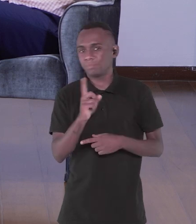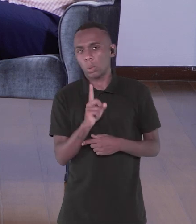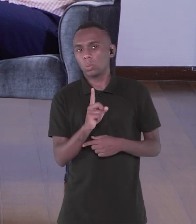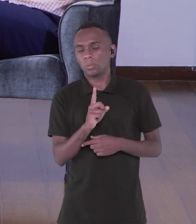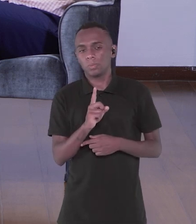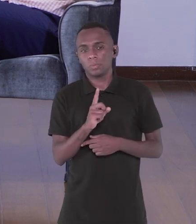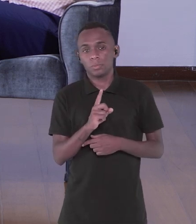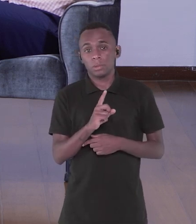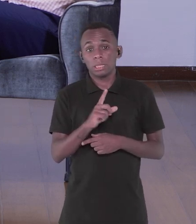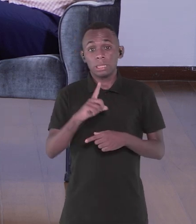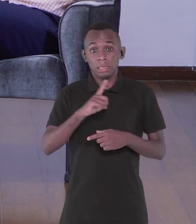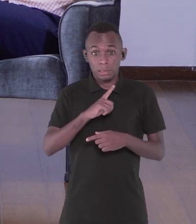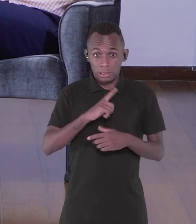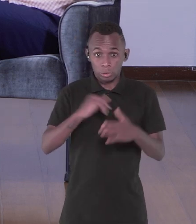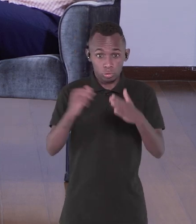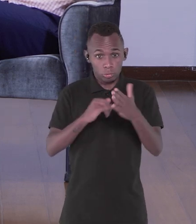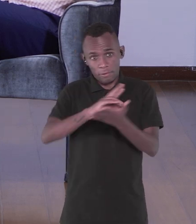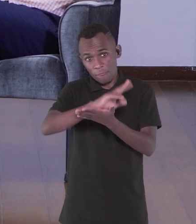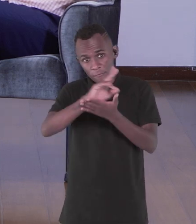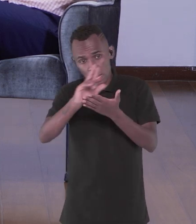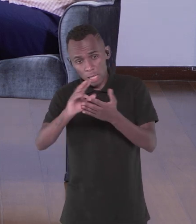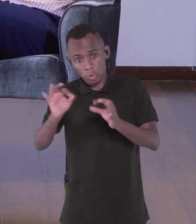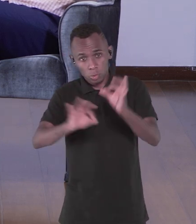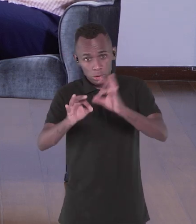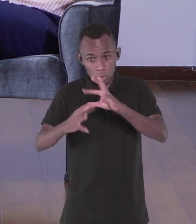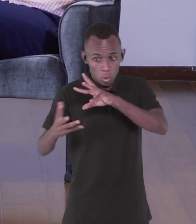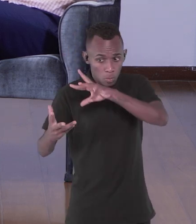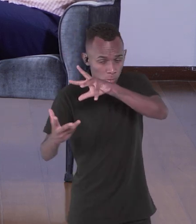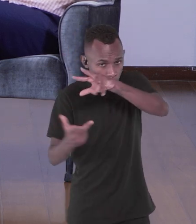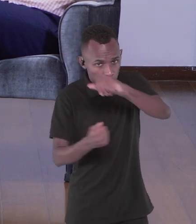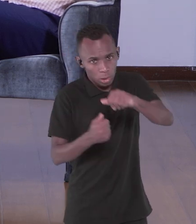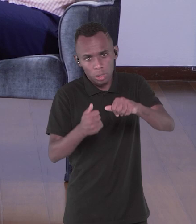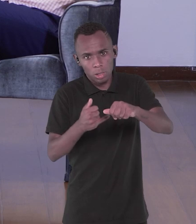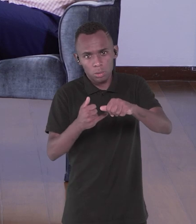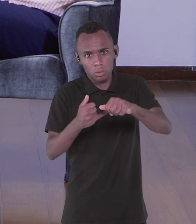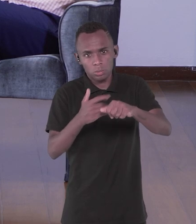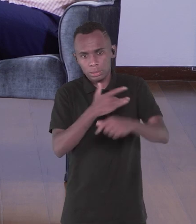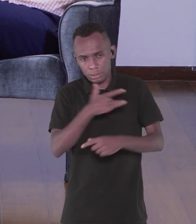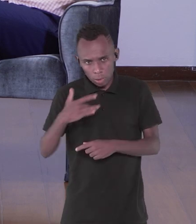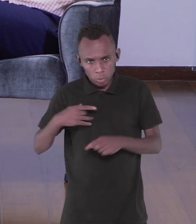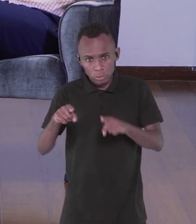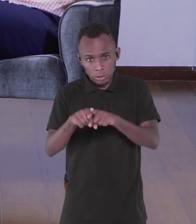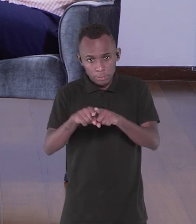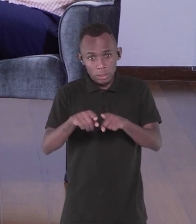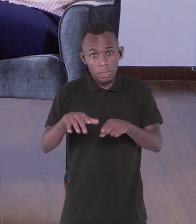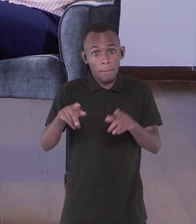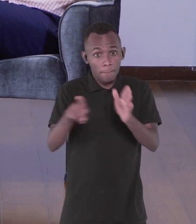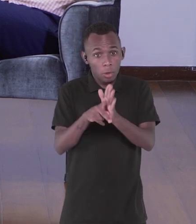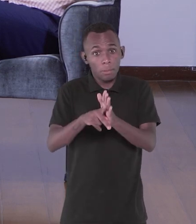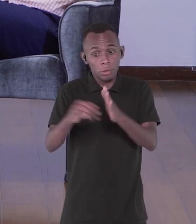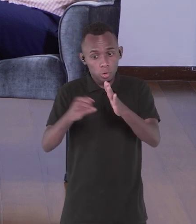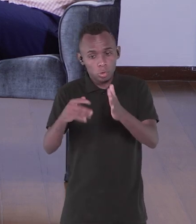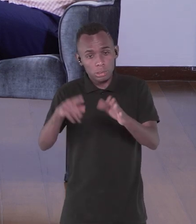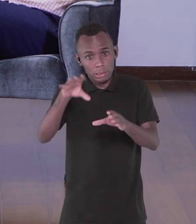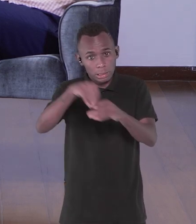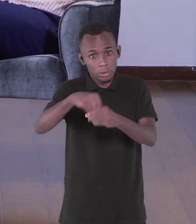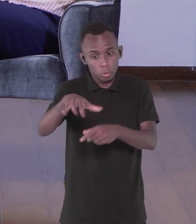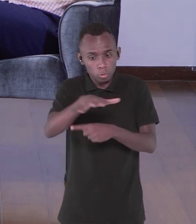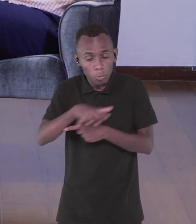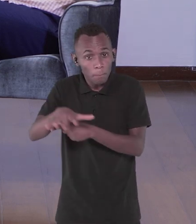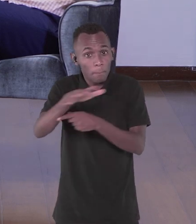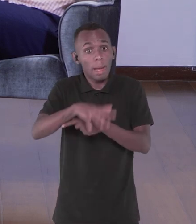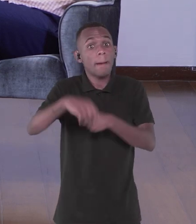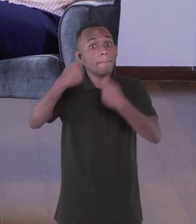estou falando desde a OMS até a associação de bairro, todas elas, em todos os níveis, precisam